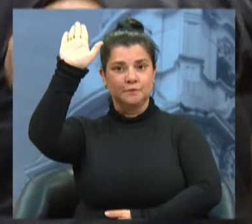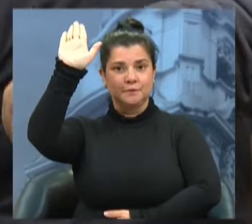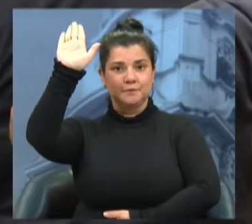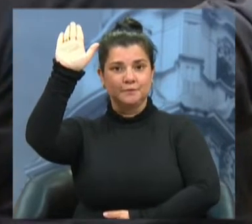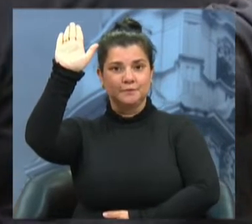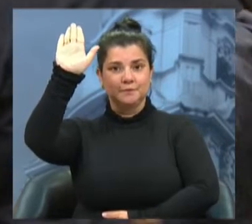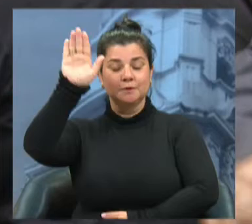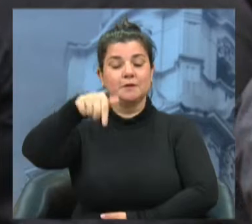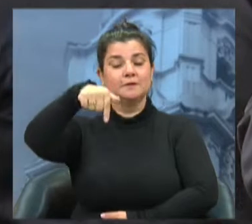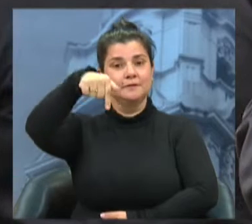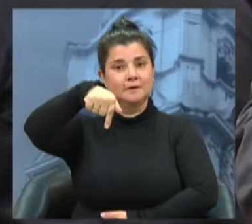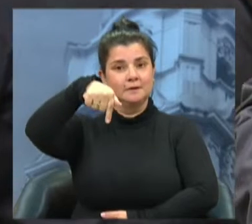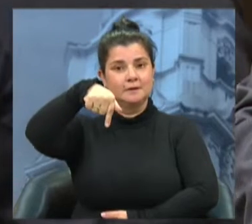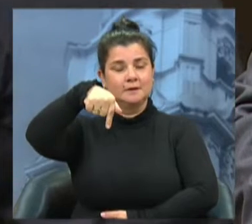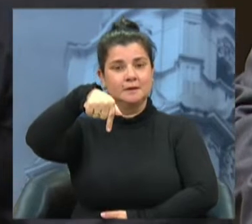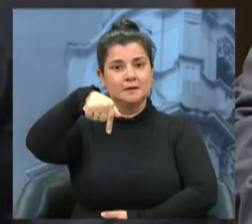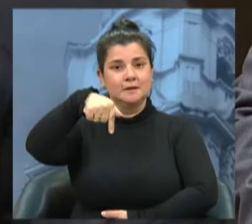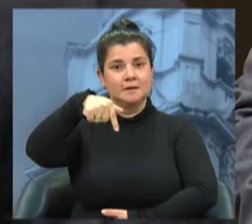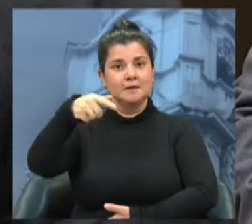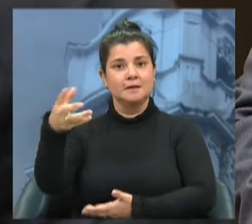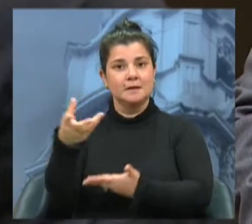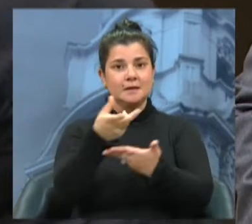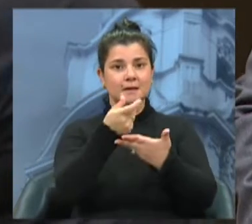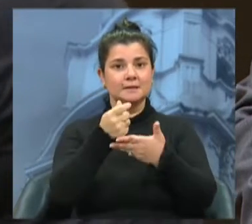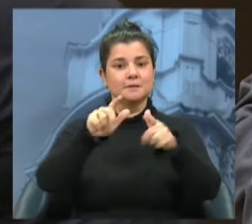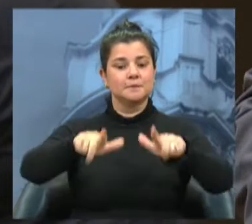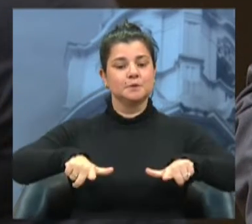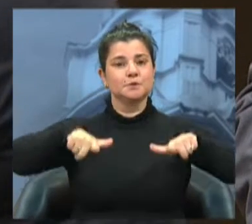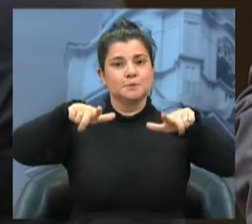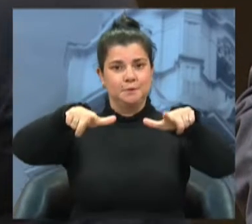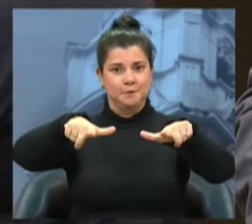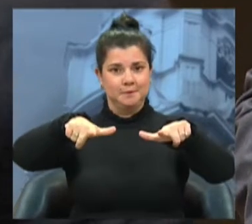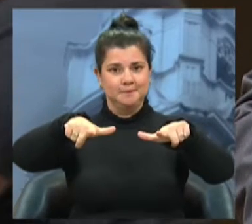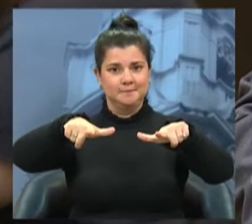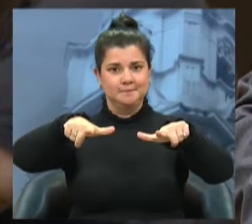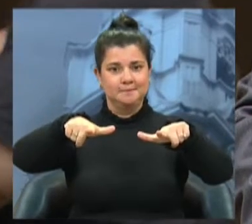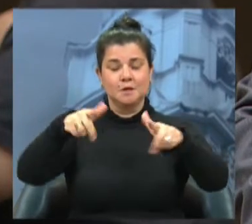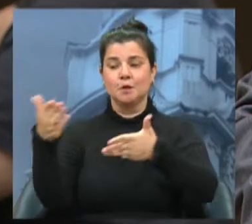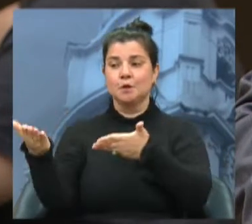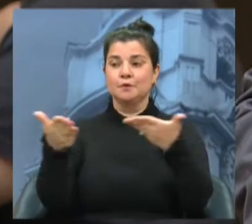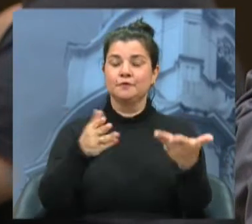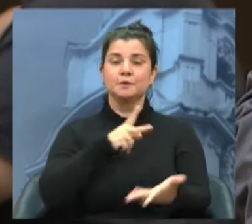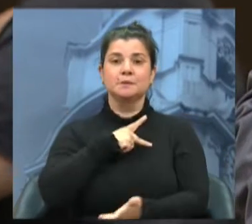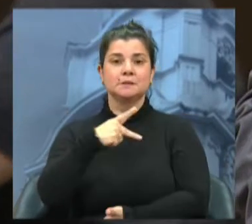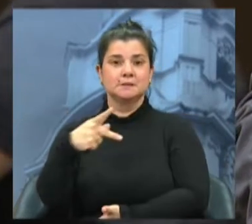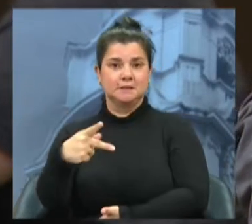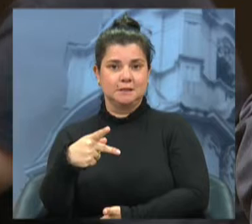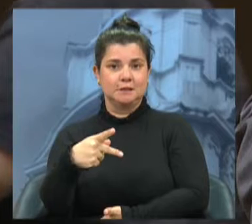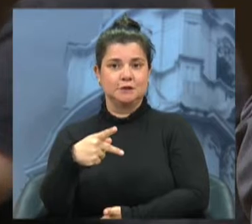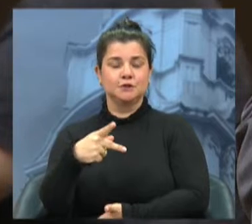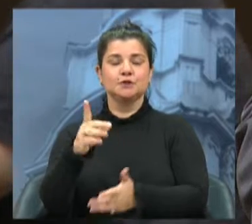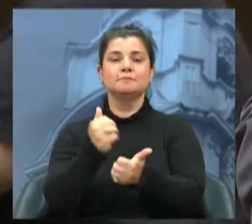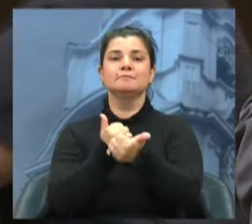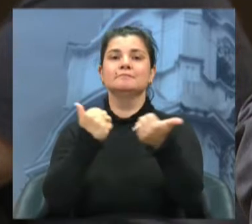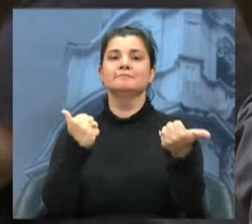e venha aqui à frente para receber o diploma. Convido o presidente, o diretor também administrativo, por